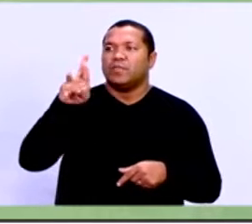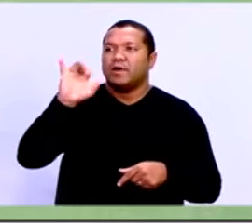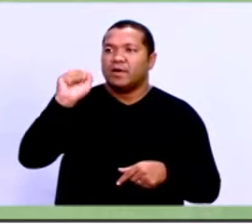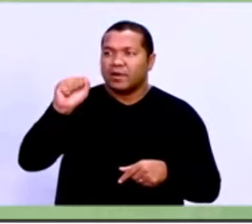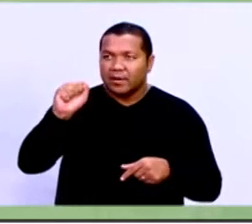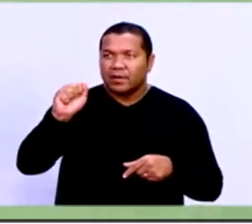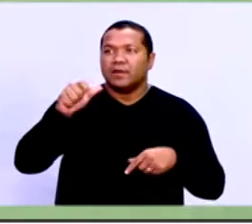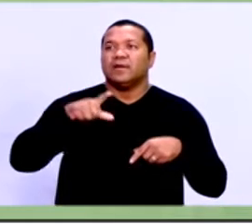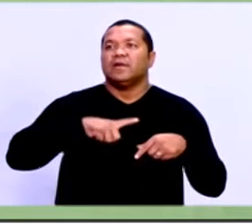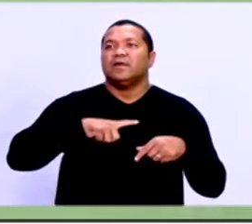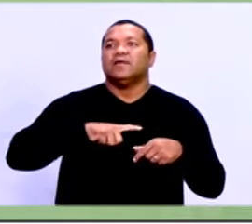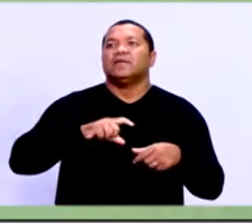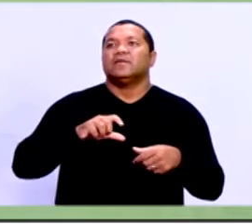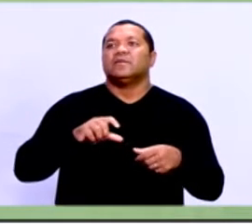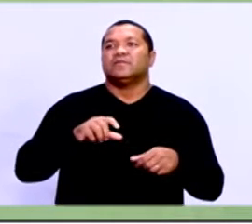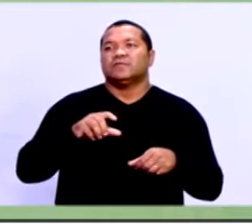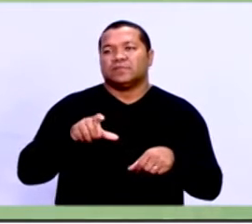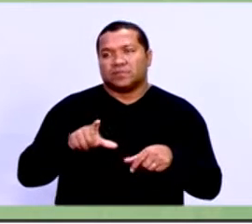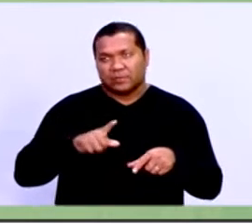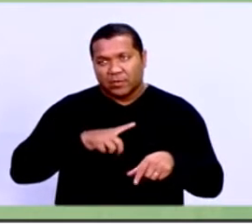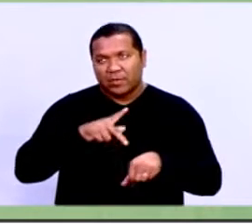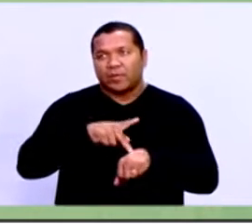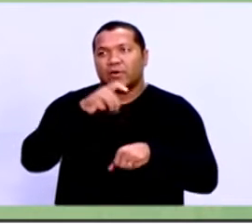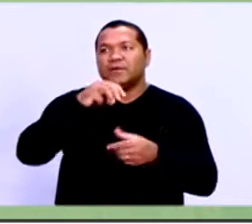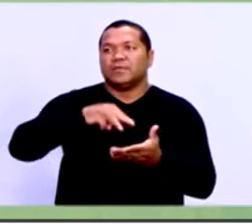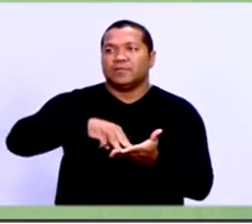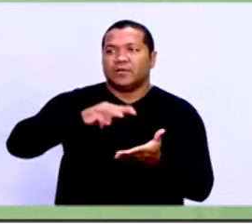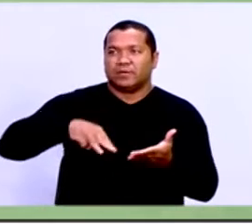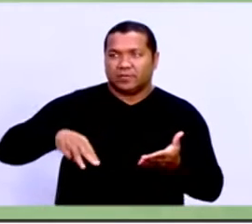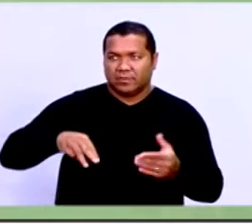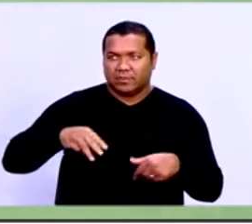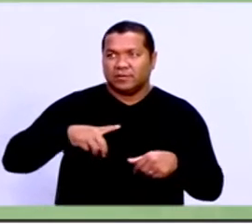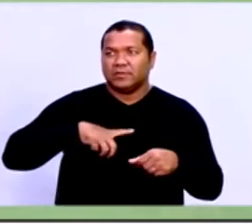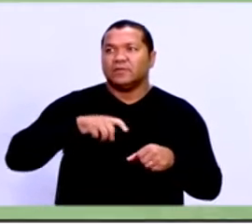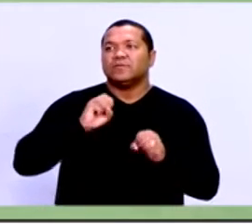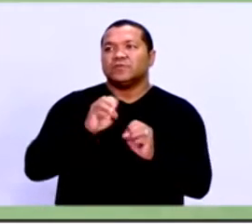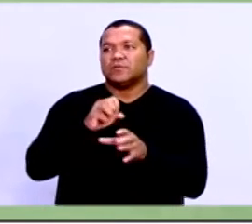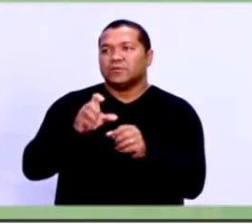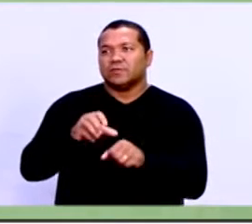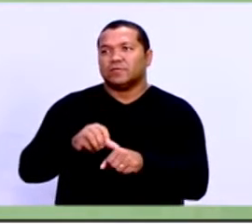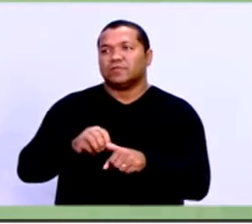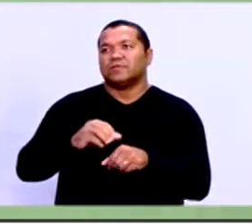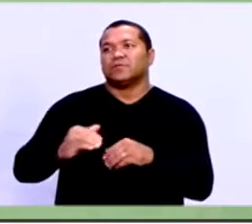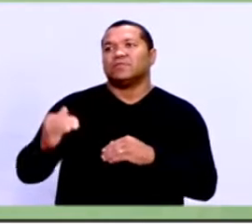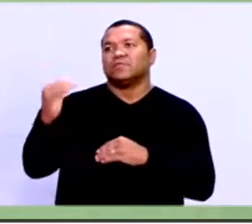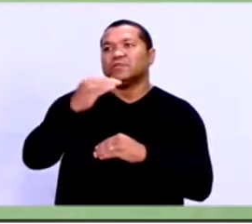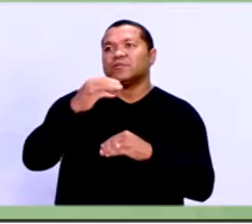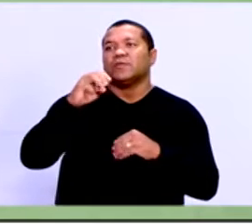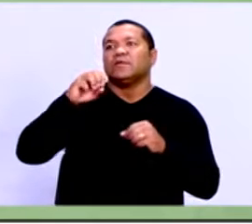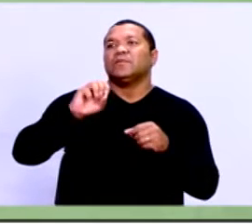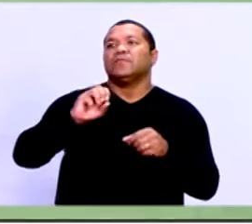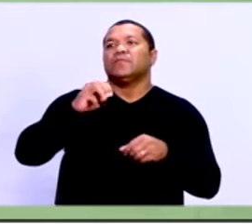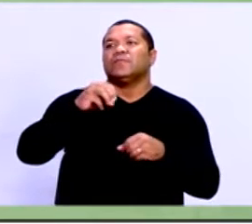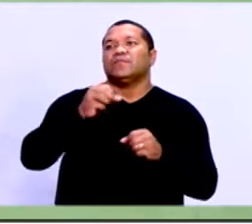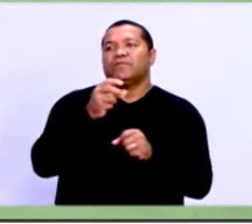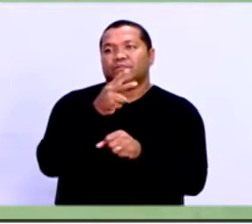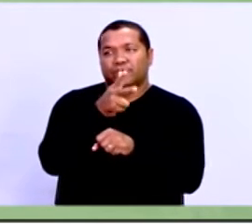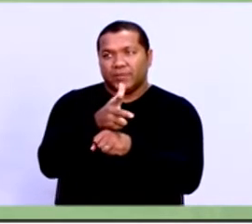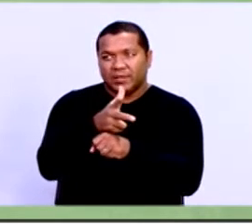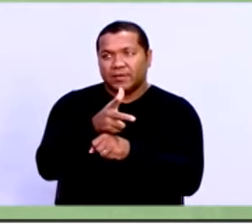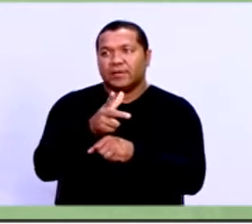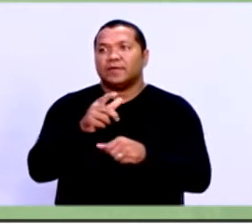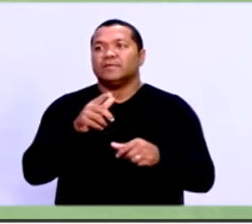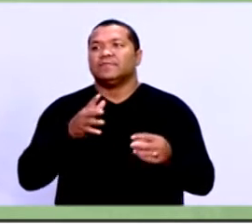três especializações uma metodologia do ensino superior mídias e tecnologias na educação design instrucional